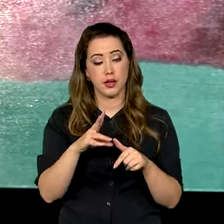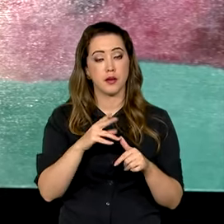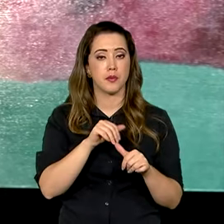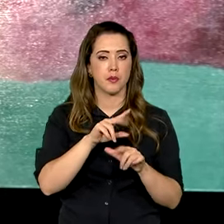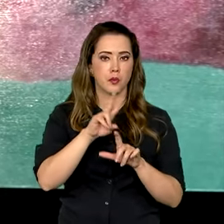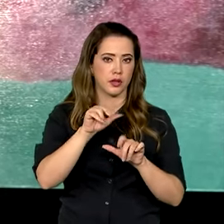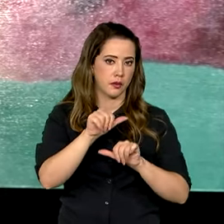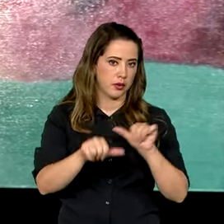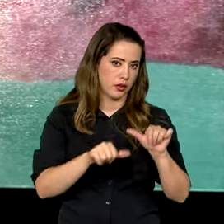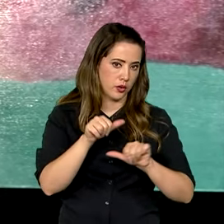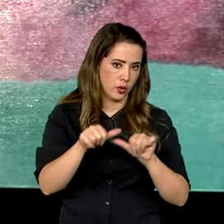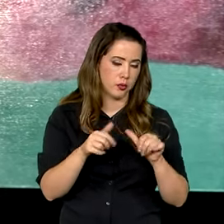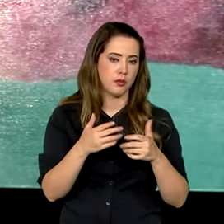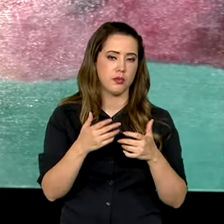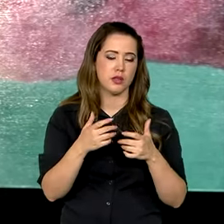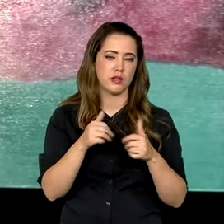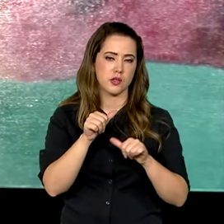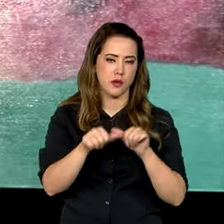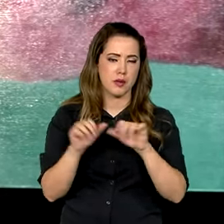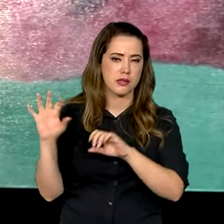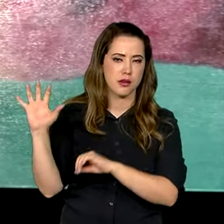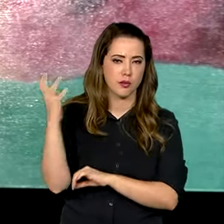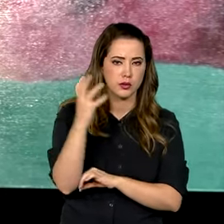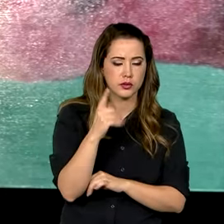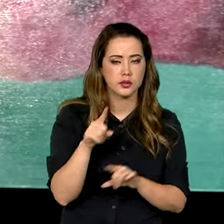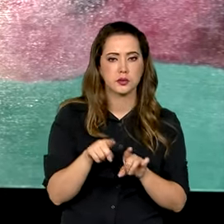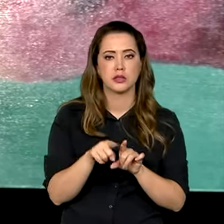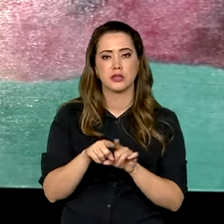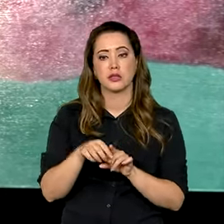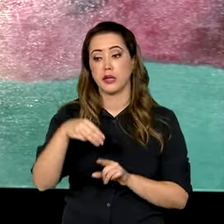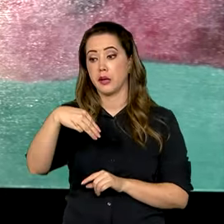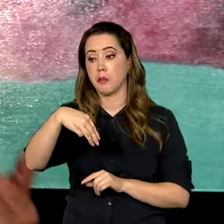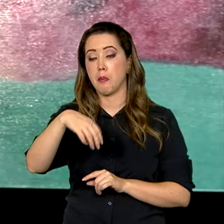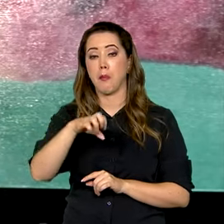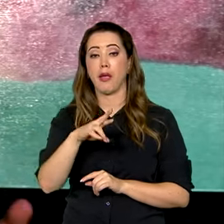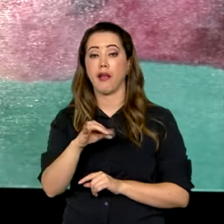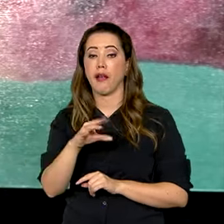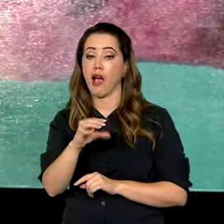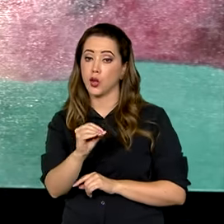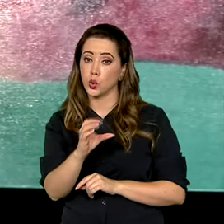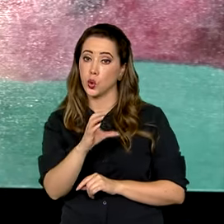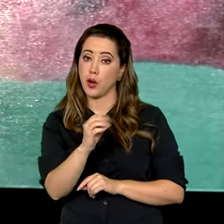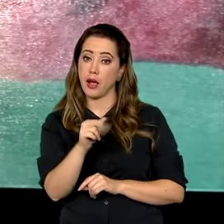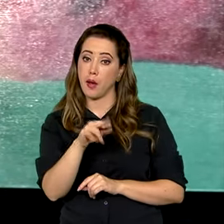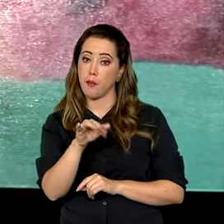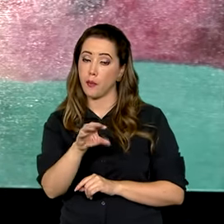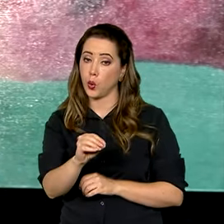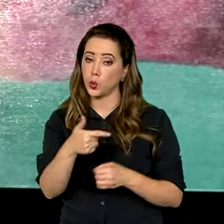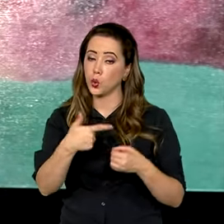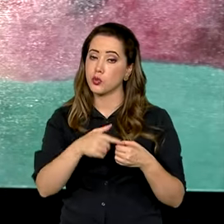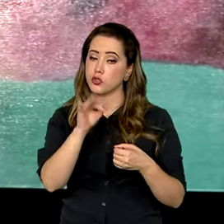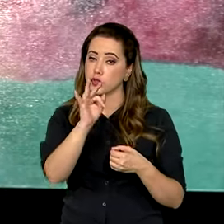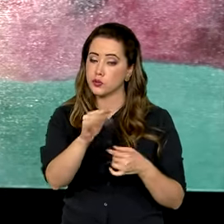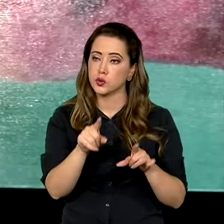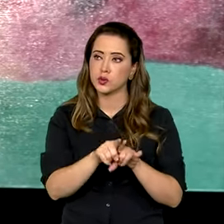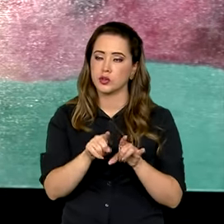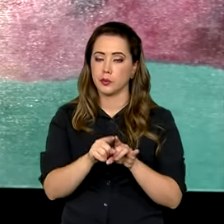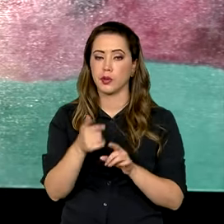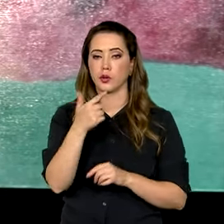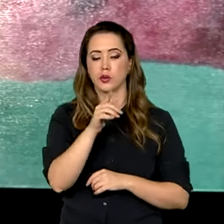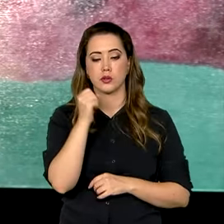transição ecológica. Ainda tem sistema de mercado de carbono na Câmara, combustíveis do futuro, também ao senador Arnaldo